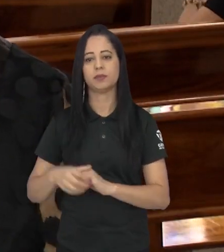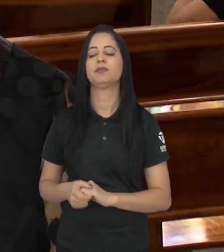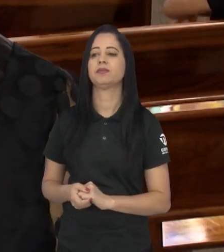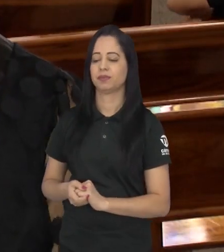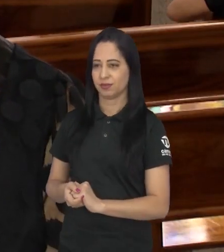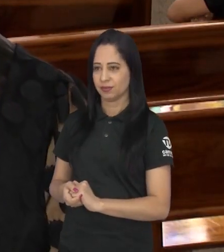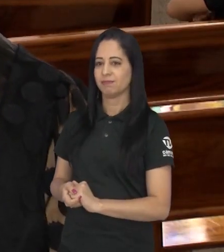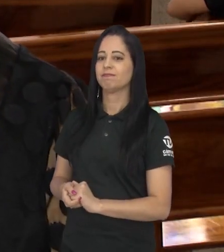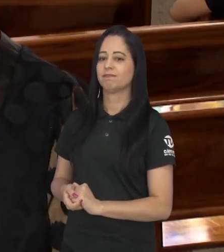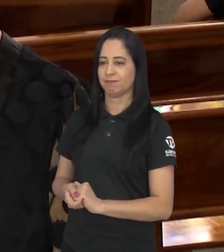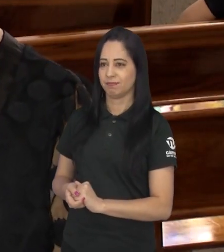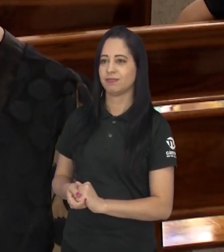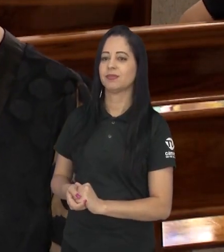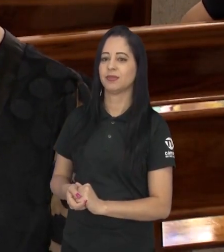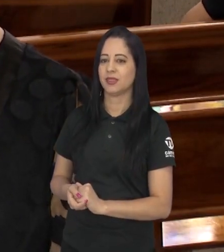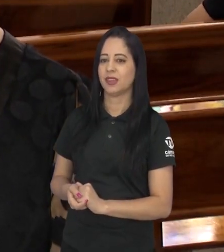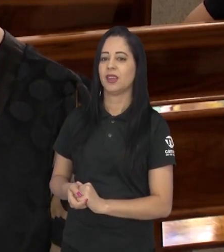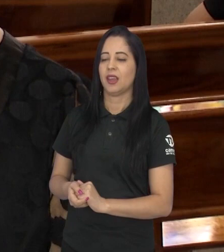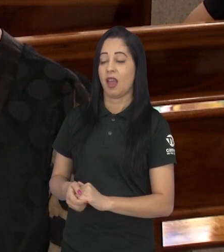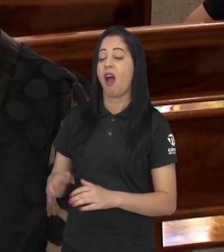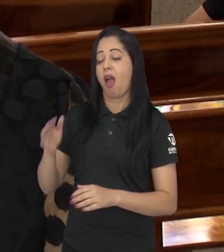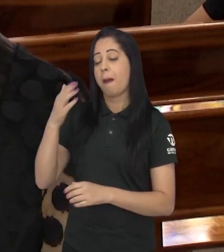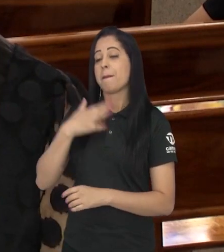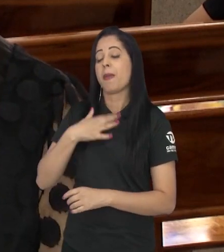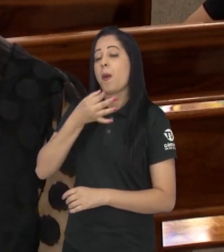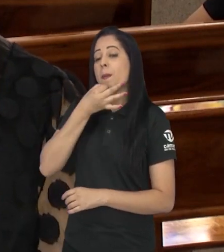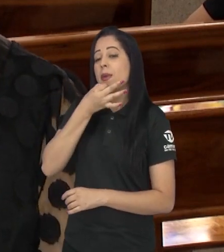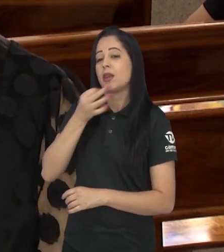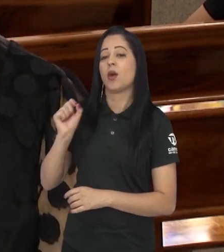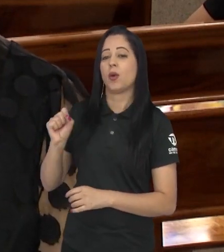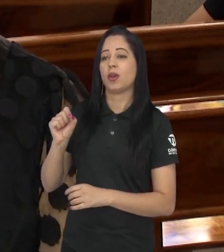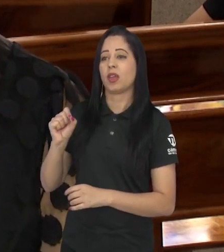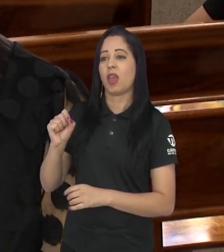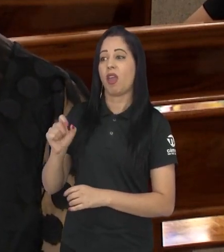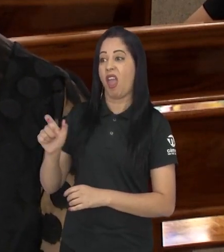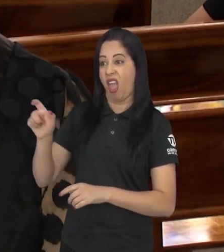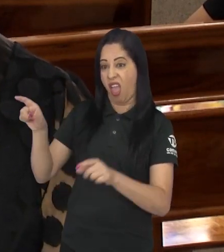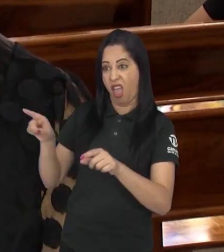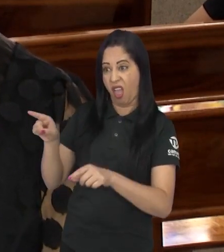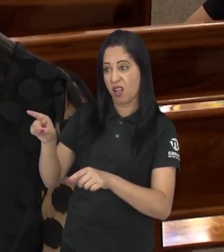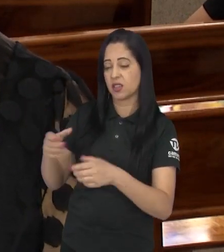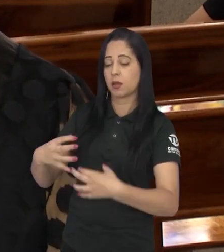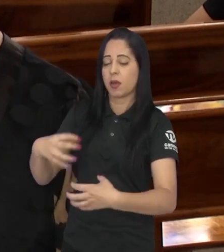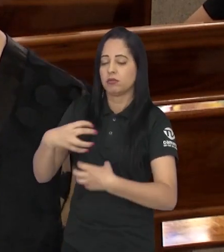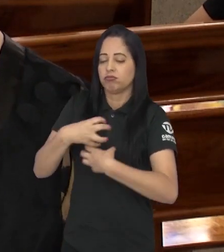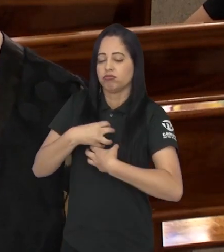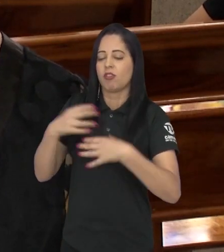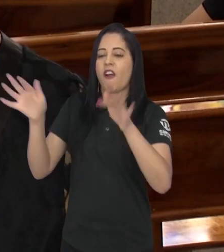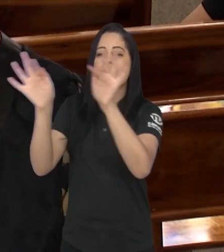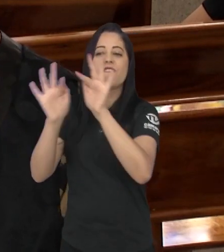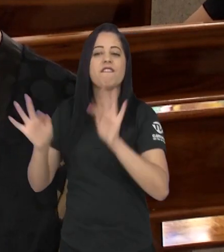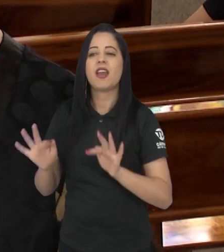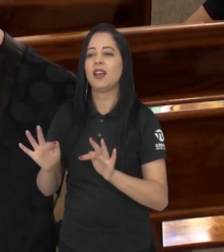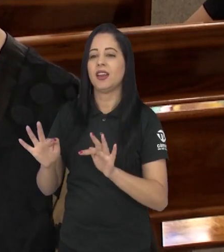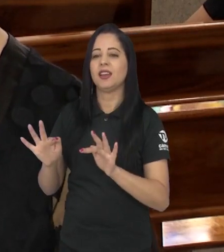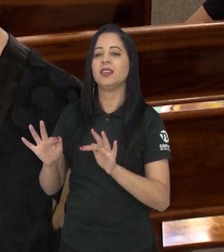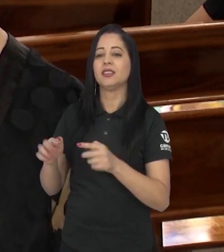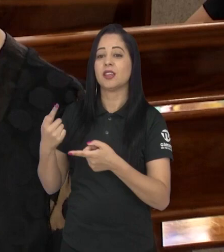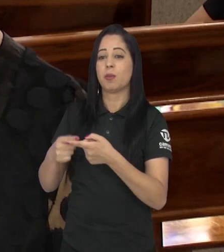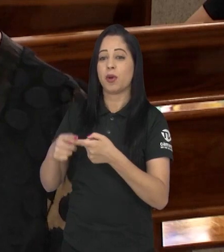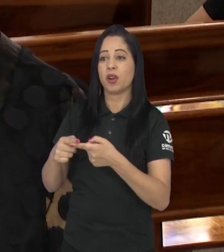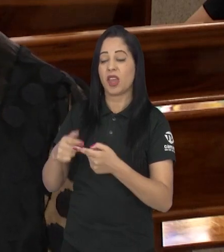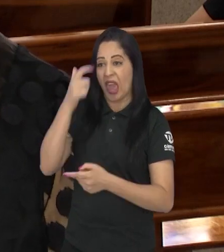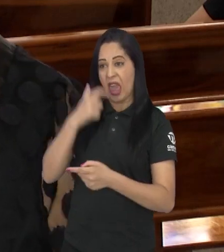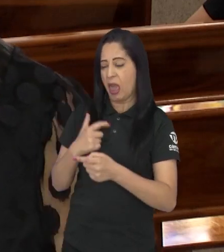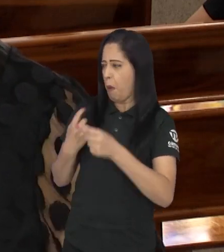também, em me encontrar, também devem estar sentindo assim, alegria de encontrar uma ex-paciente, tantos